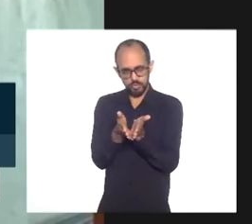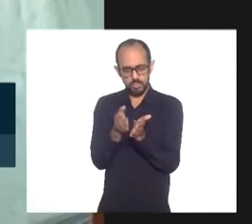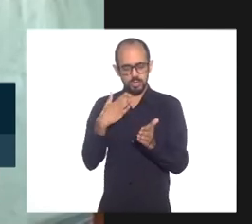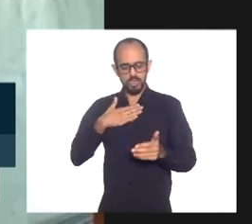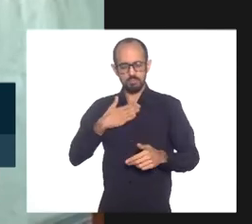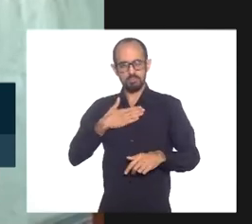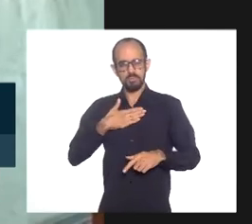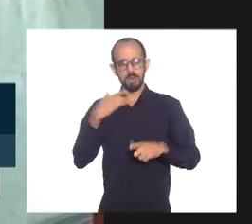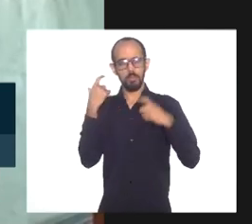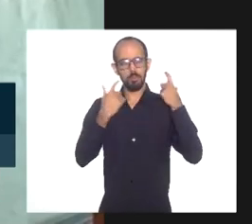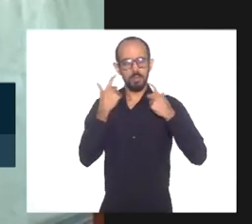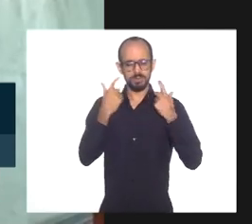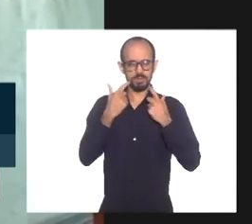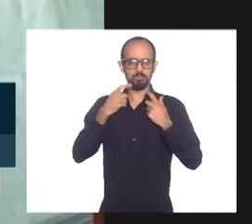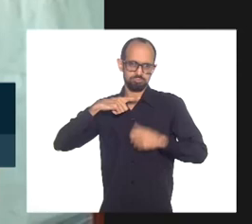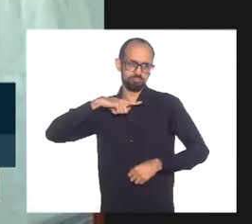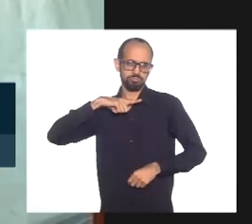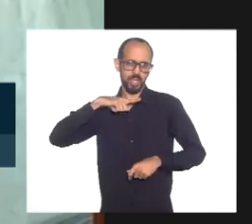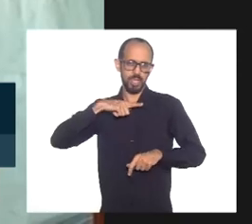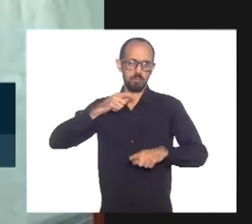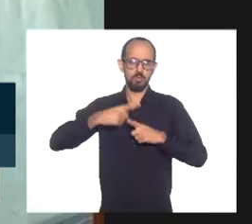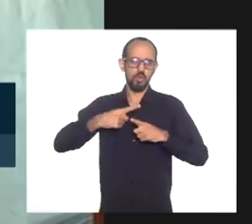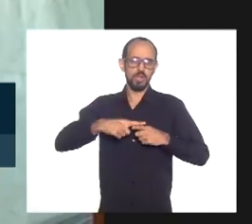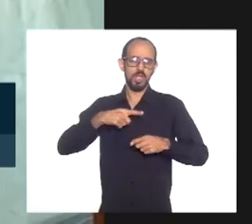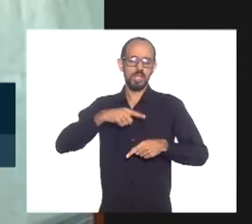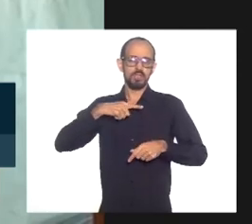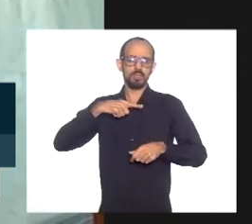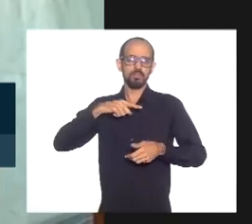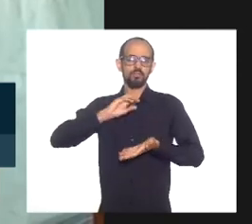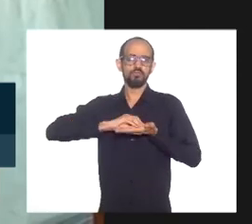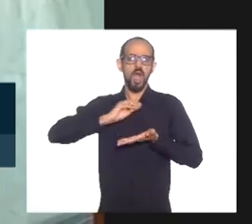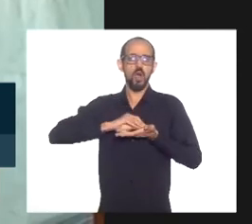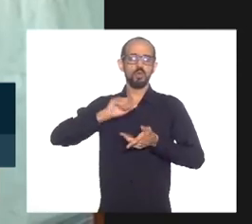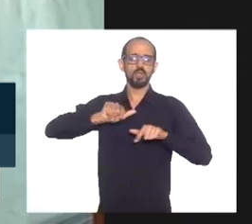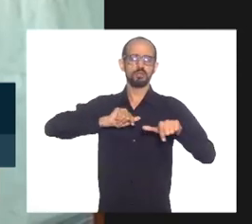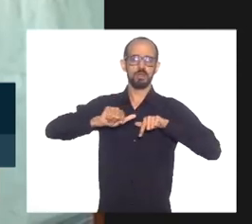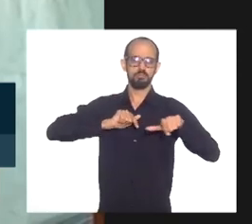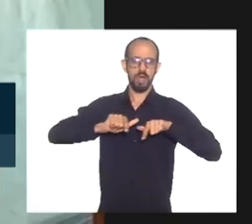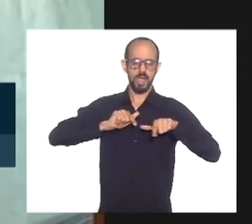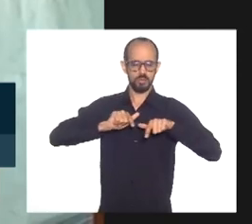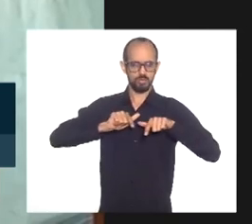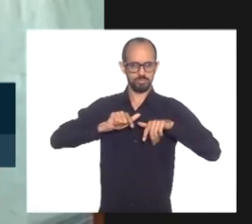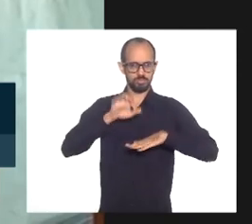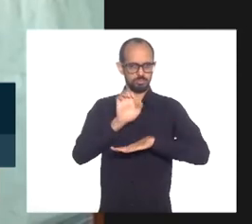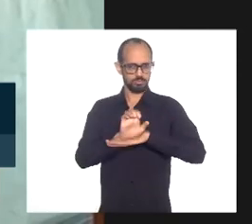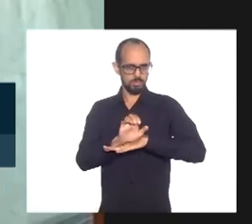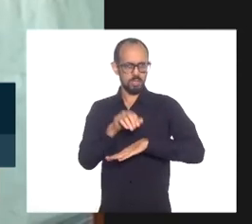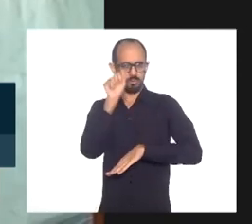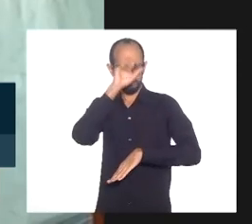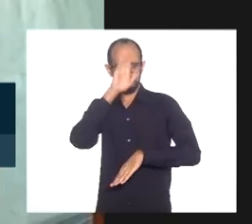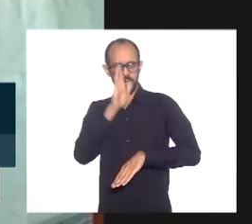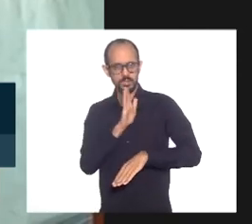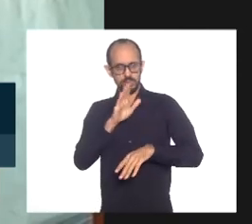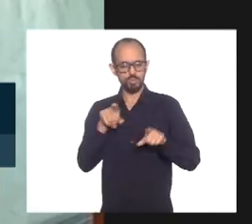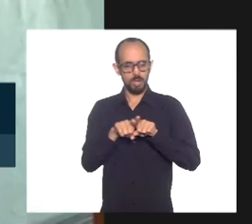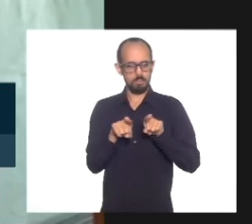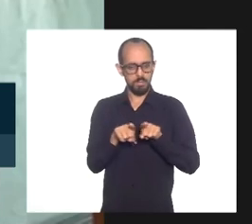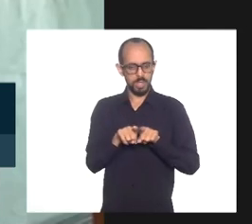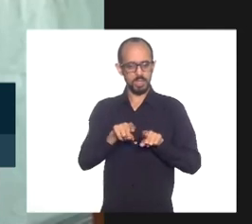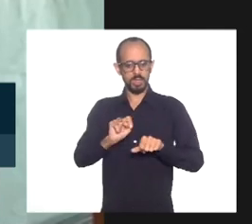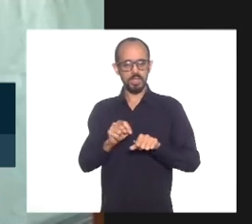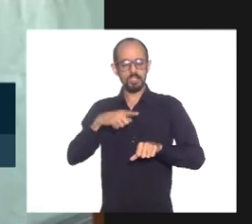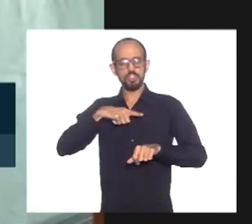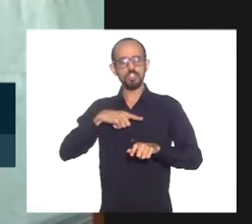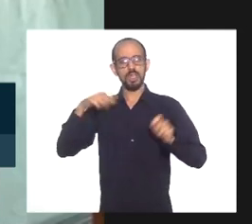me chamou a atenção. Hoje o desemprego é muito grande, né, no estado e no país, e nós temos um